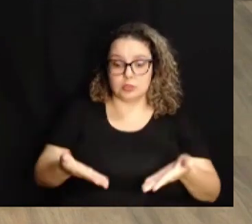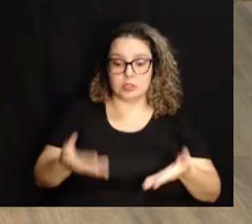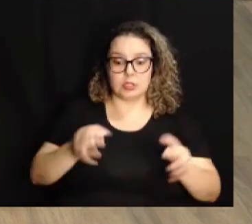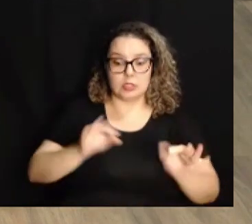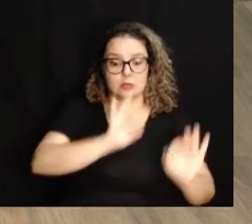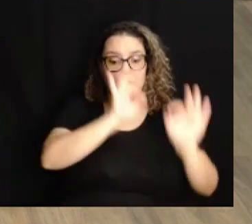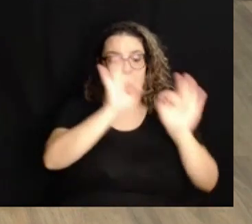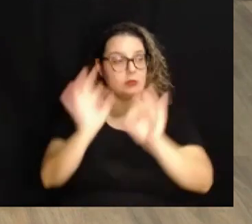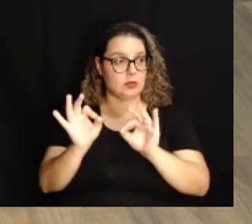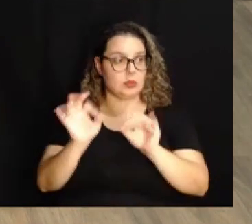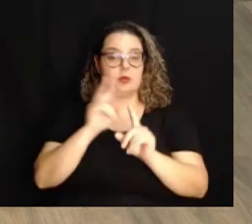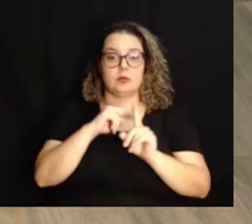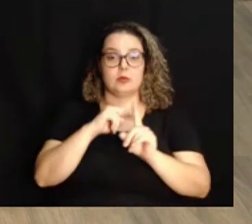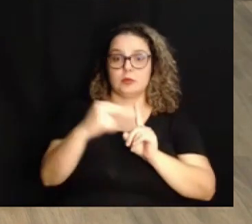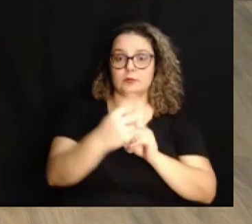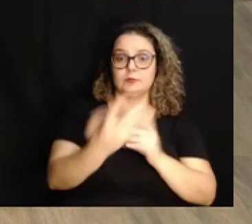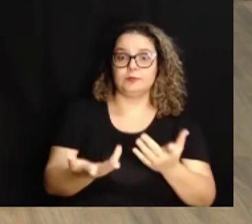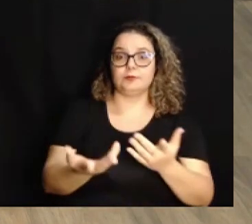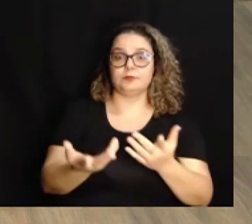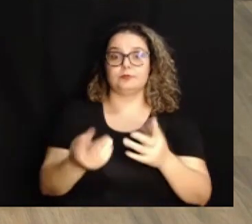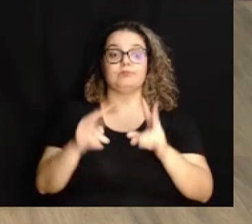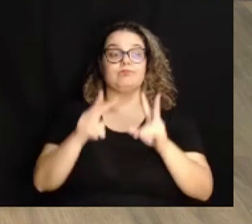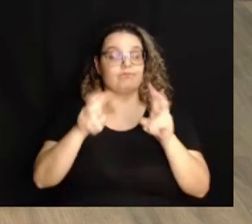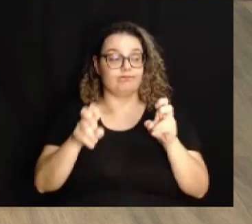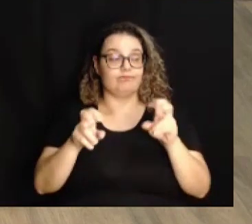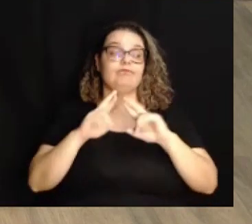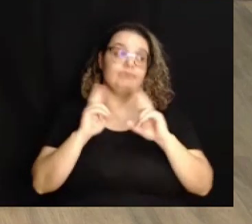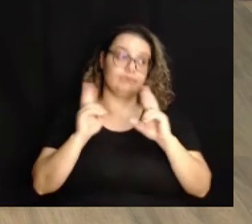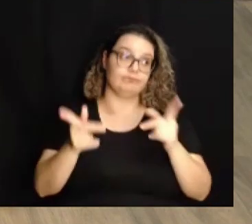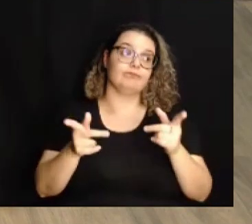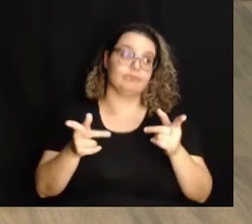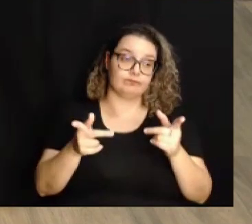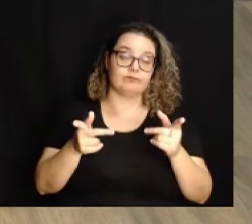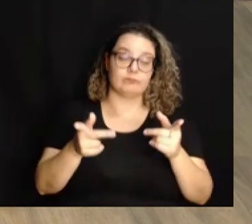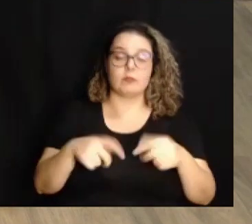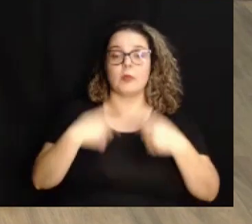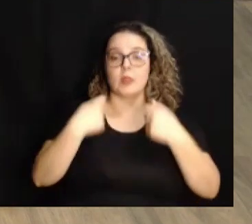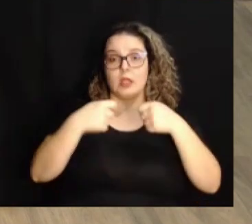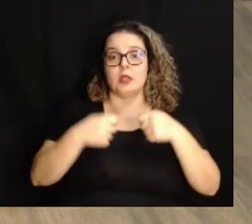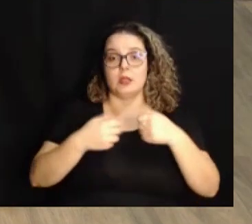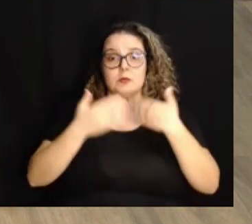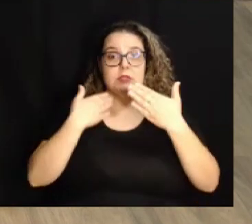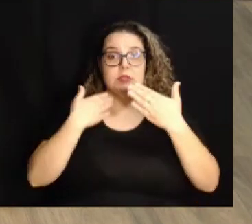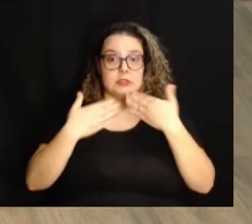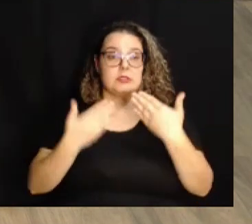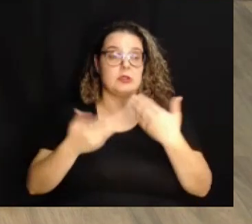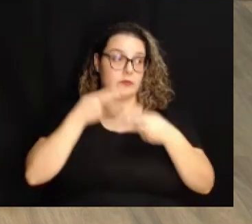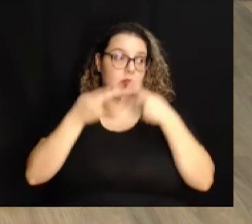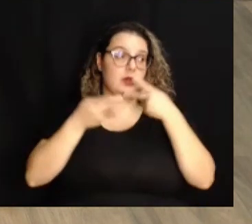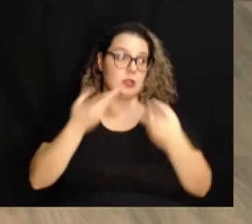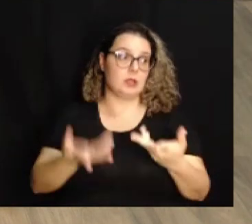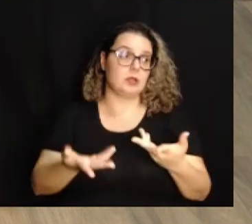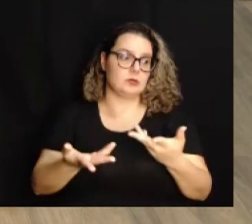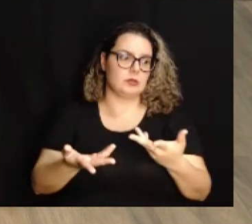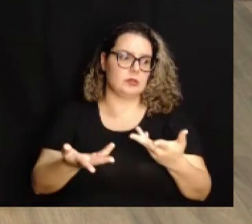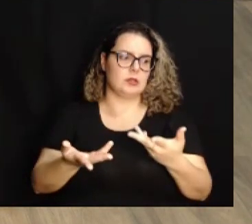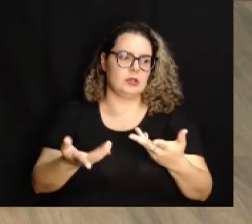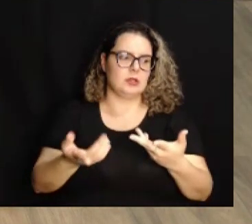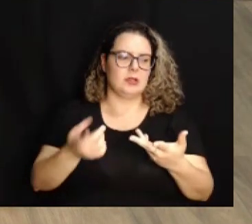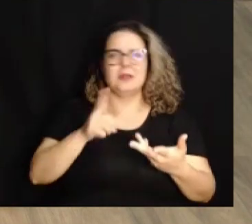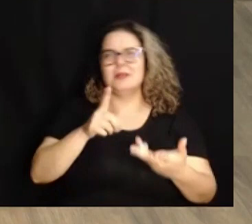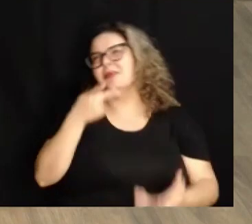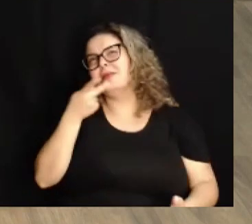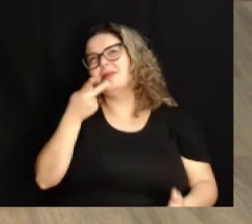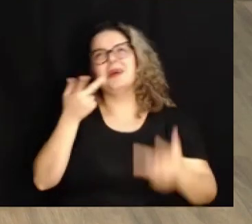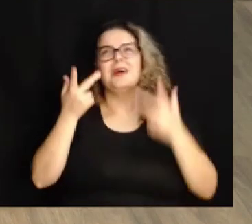de vista, um tema bastante diferente e um tema que precisa ser conversado, falado, não digo com naturalidade,